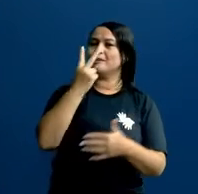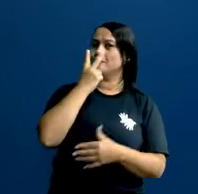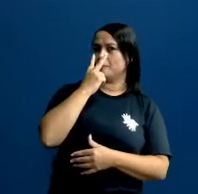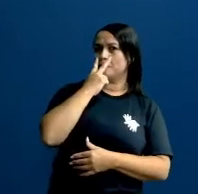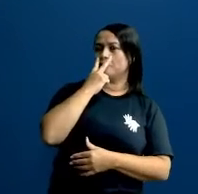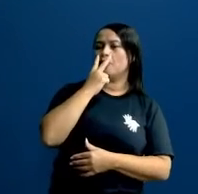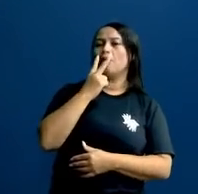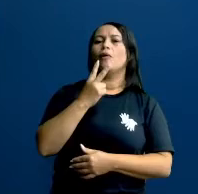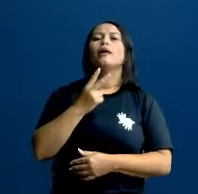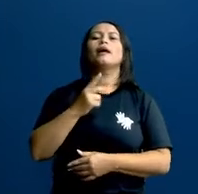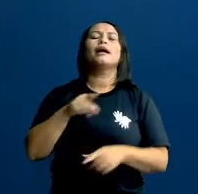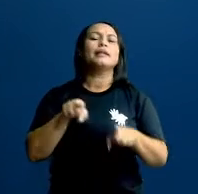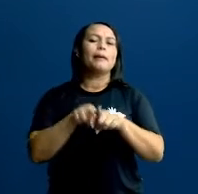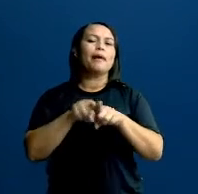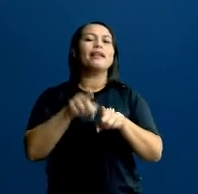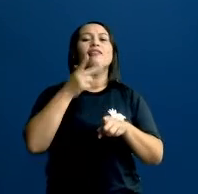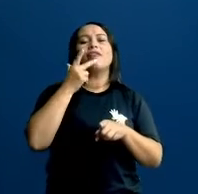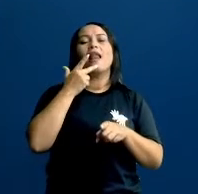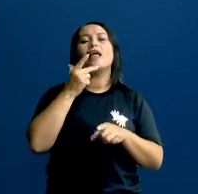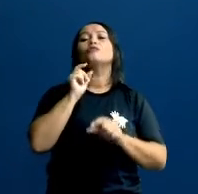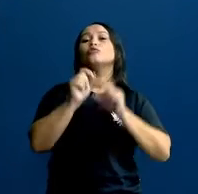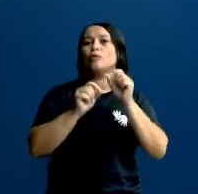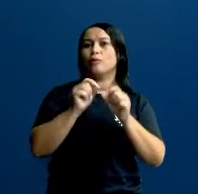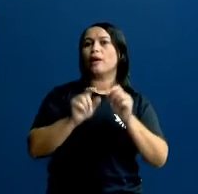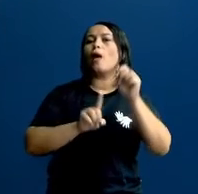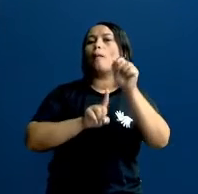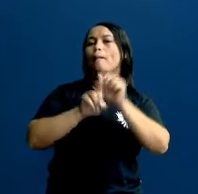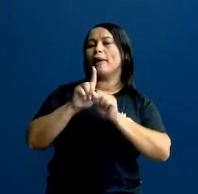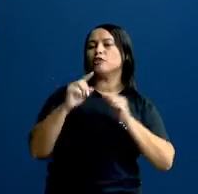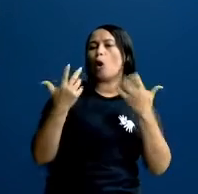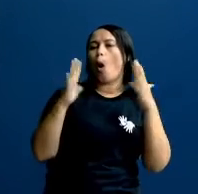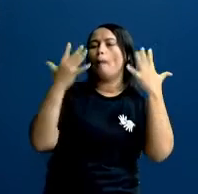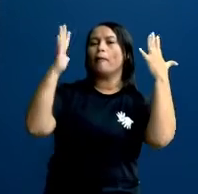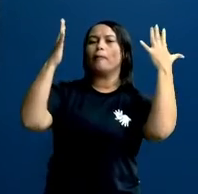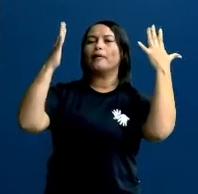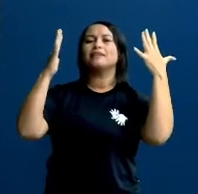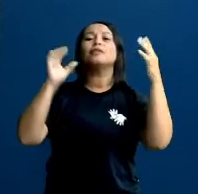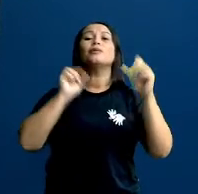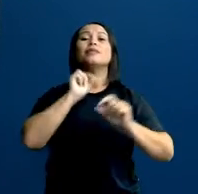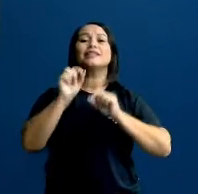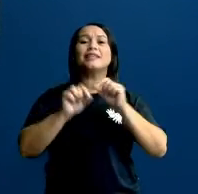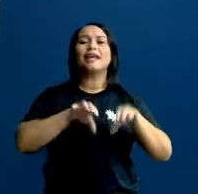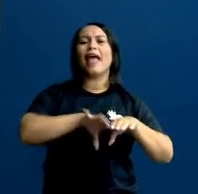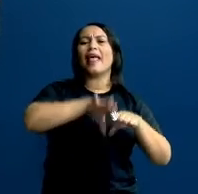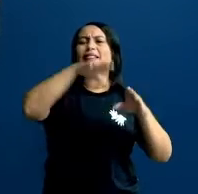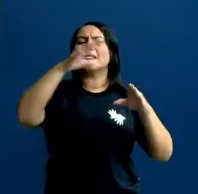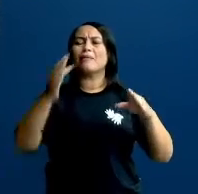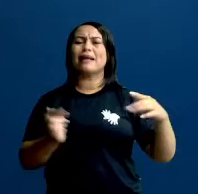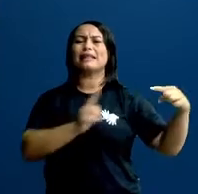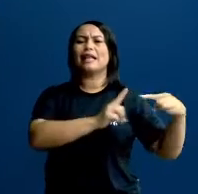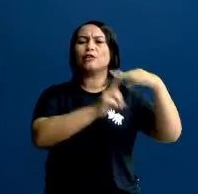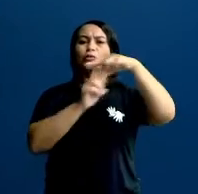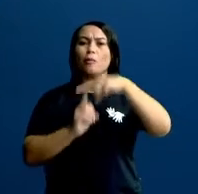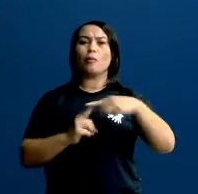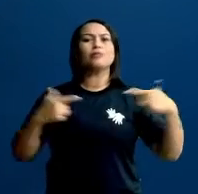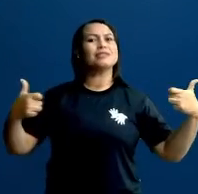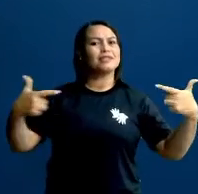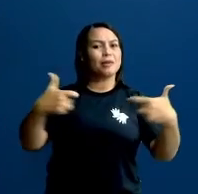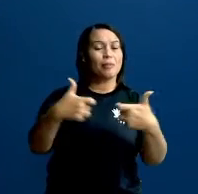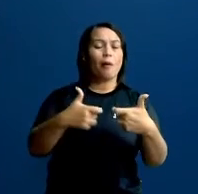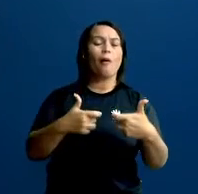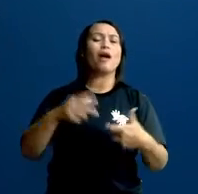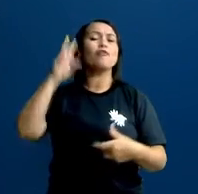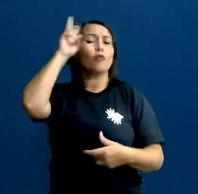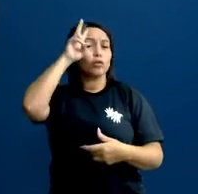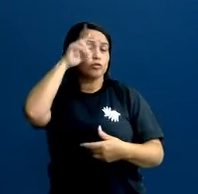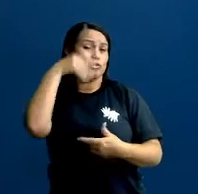Santo Antão, ainda sobre o mês comemorativo, da Batalha do Monte das Tabocas. E aí eu vou contar